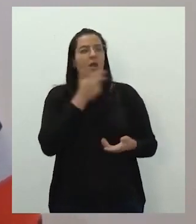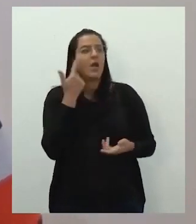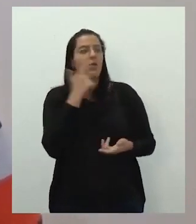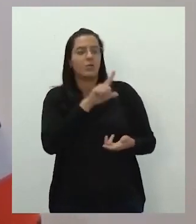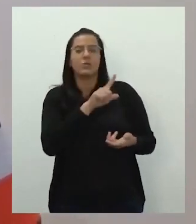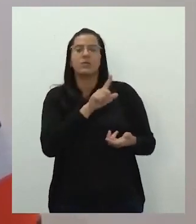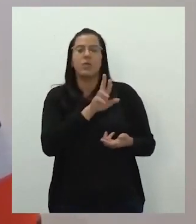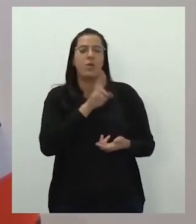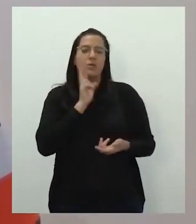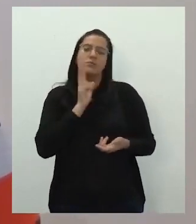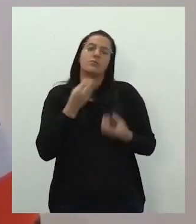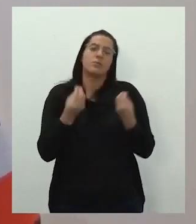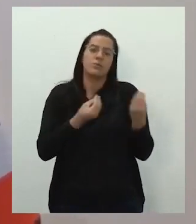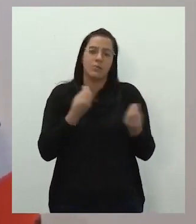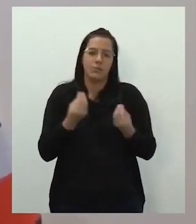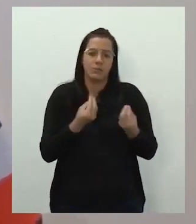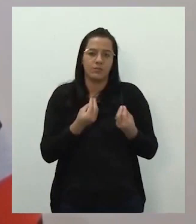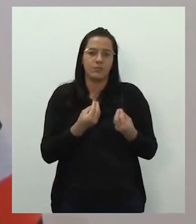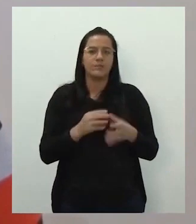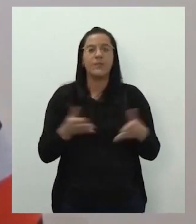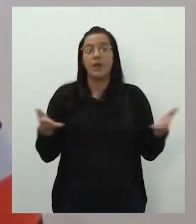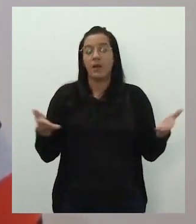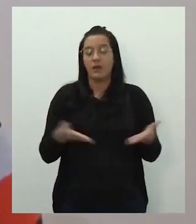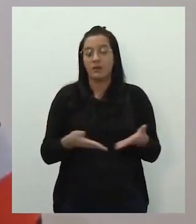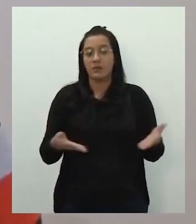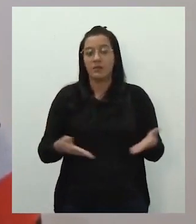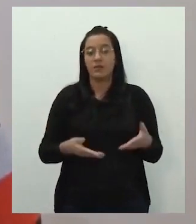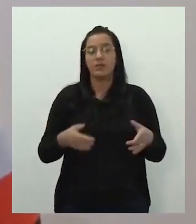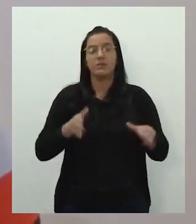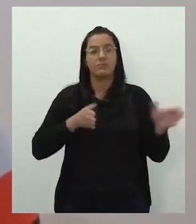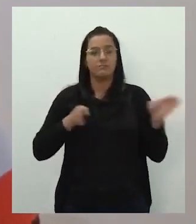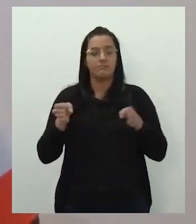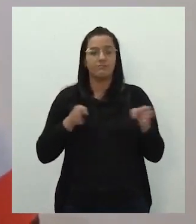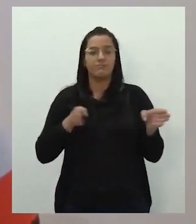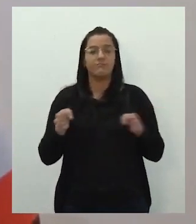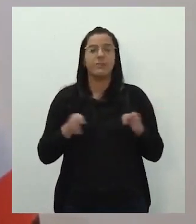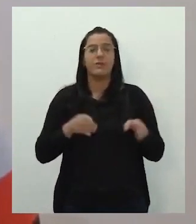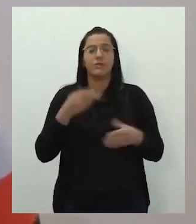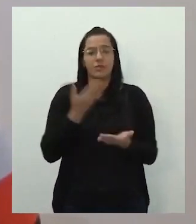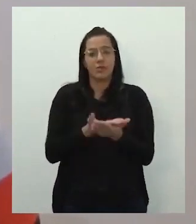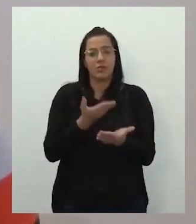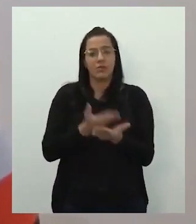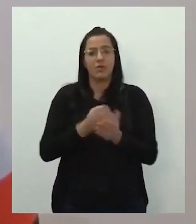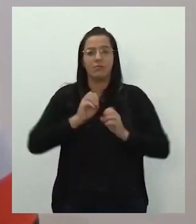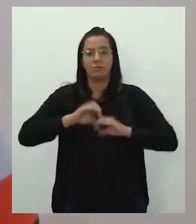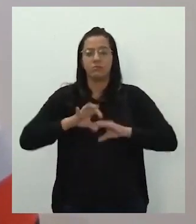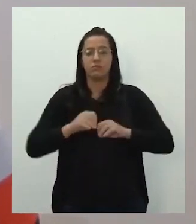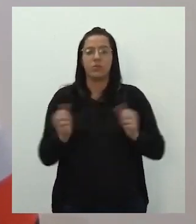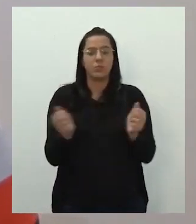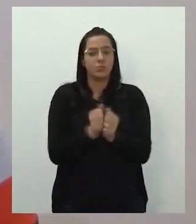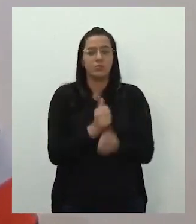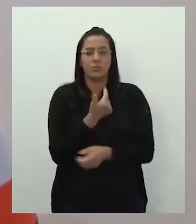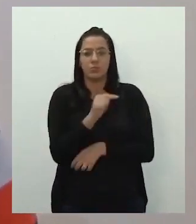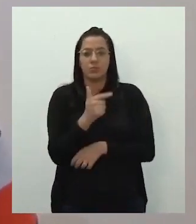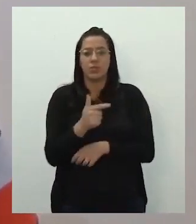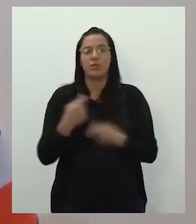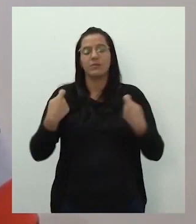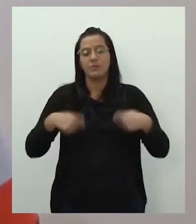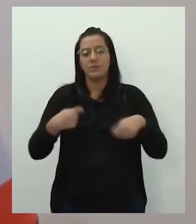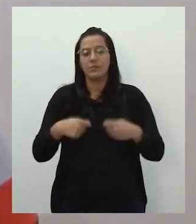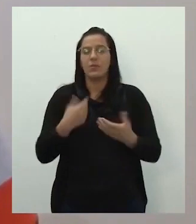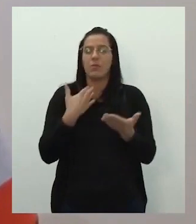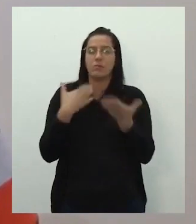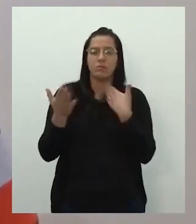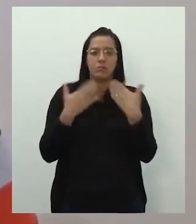conclusão. Neste momento de aulas não presenciais, é importante instigar o protagonismo dos estudantes através de práticas que podem